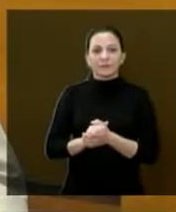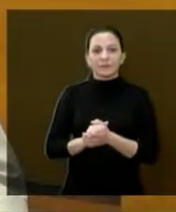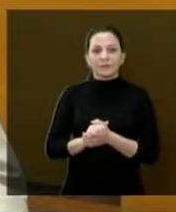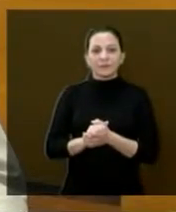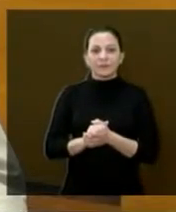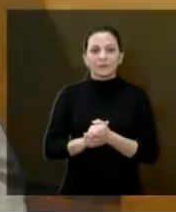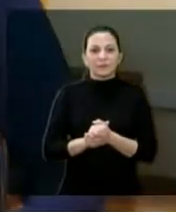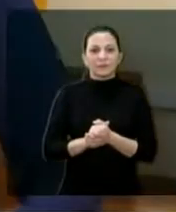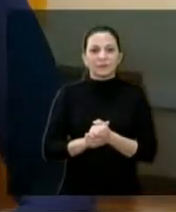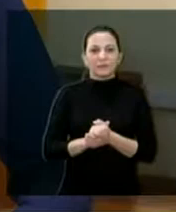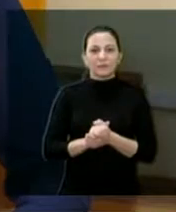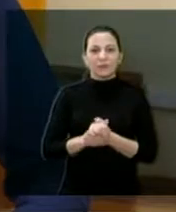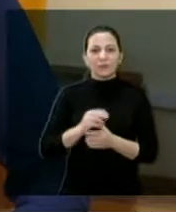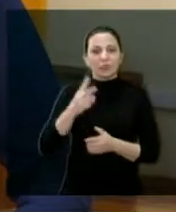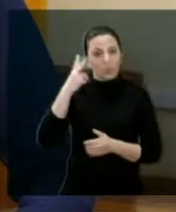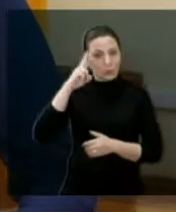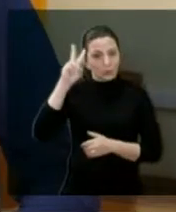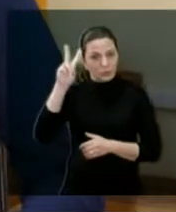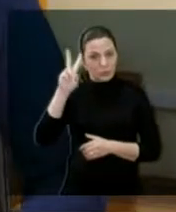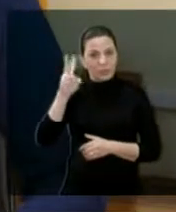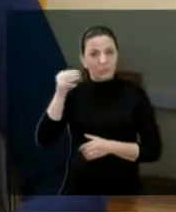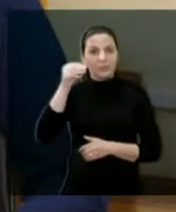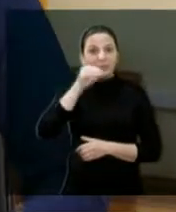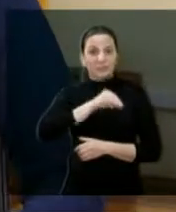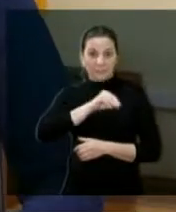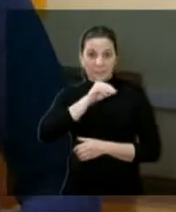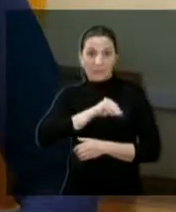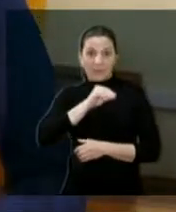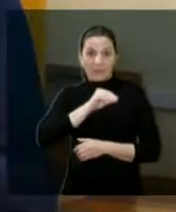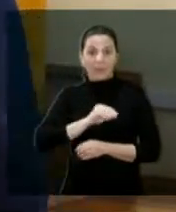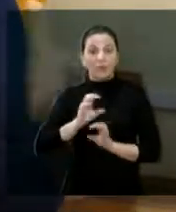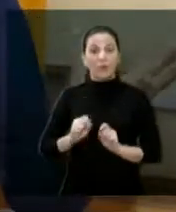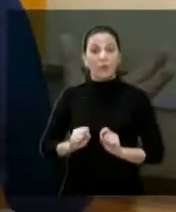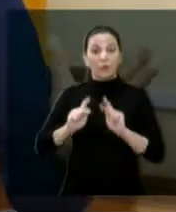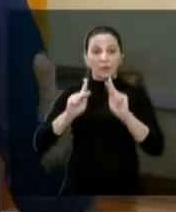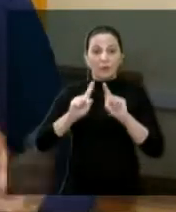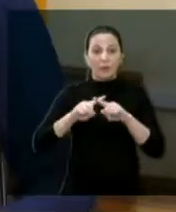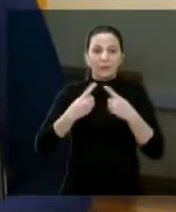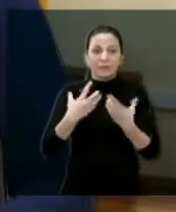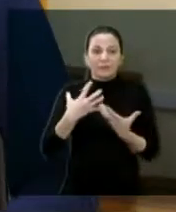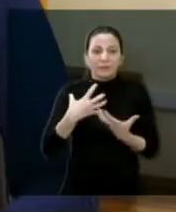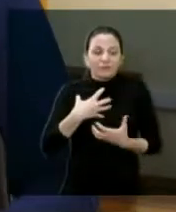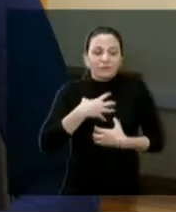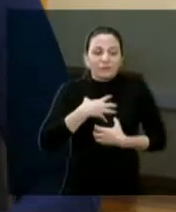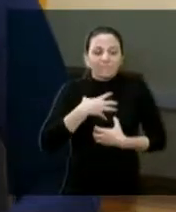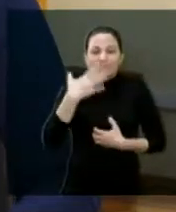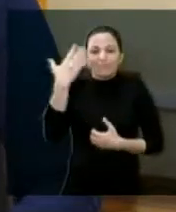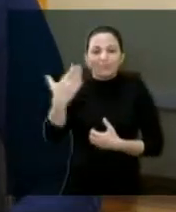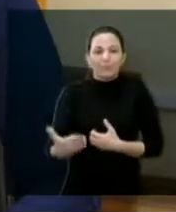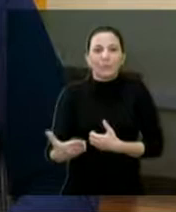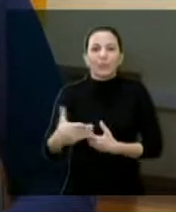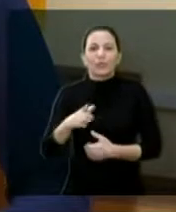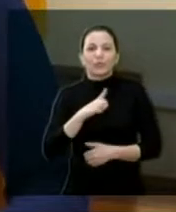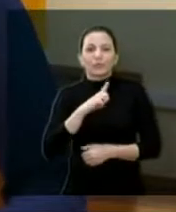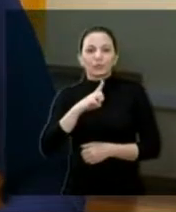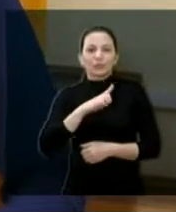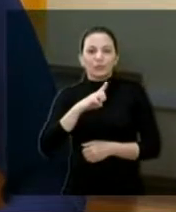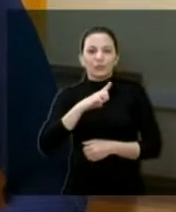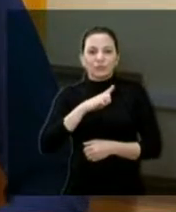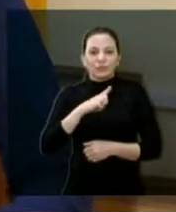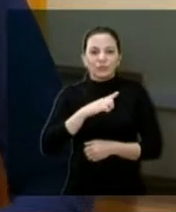Depois 2 dias depois, ele fez o acerto lá, tudo. Mas ele era assim, ele tinha um